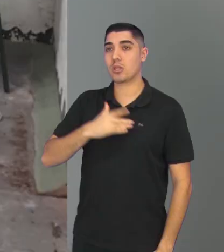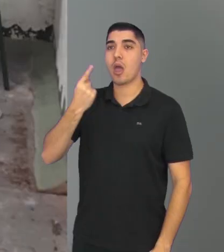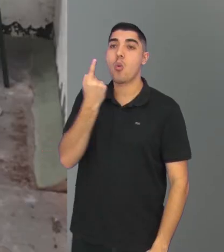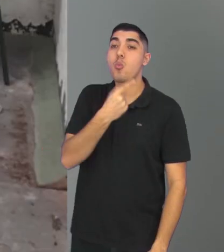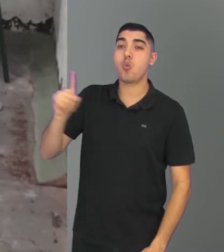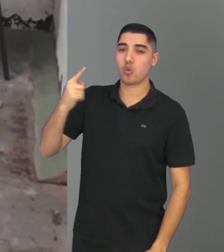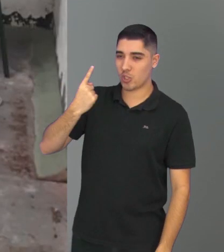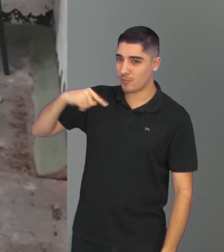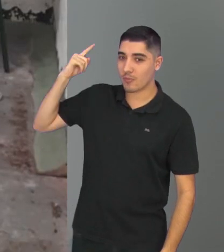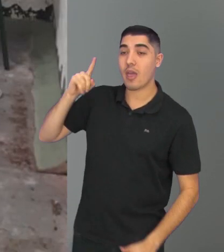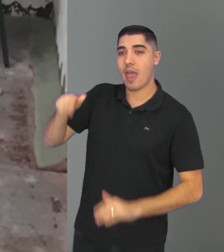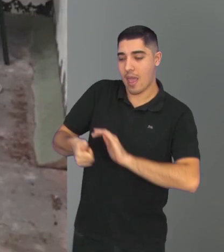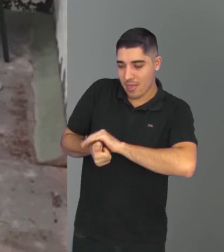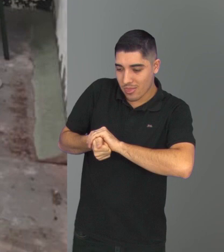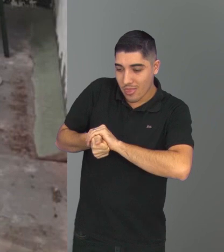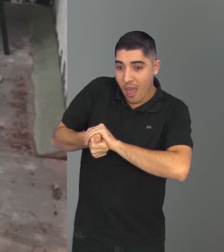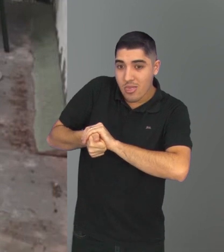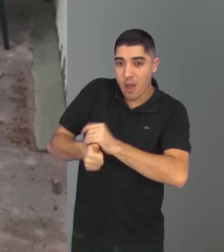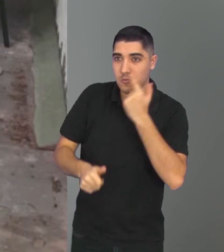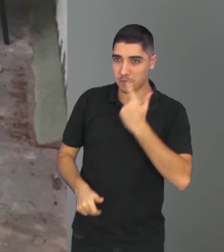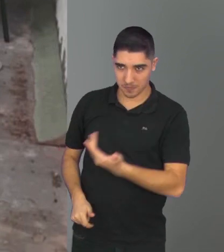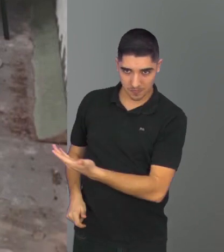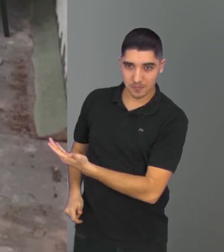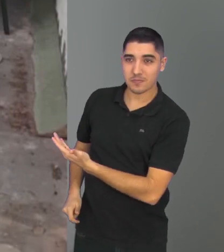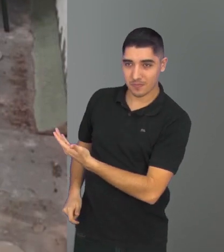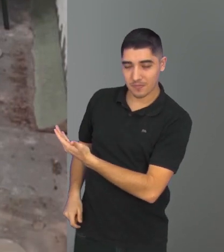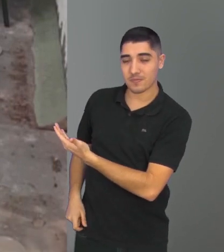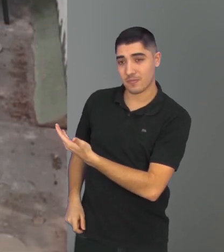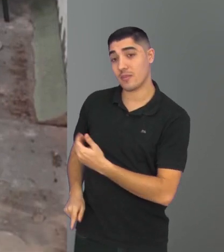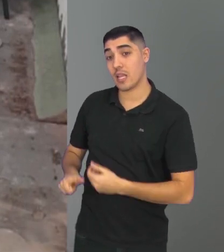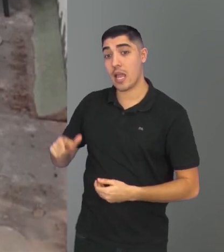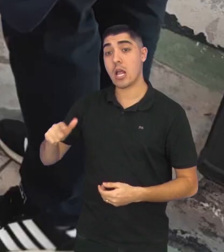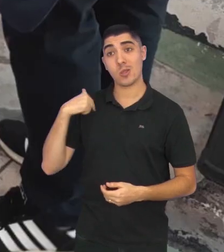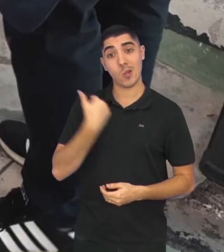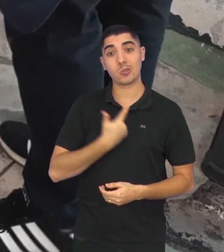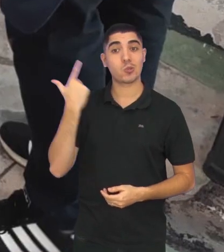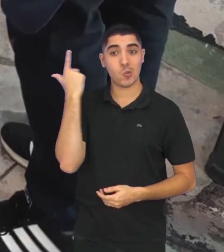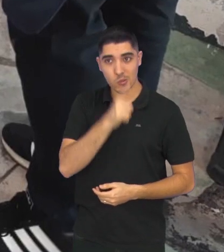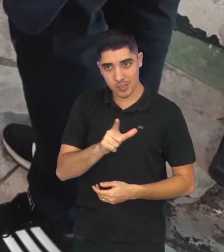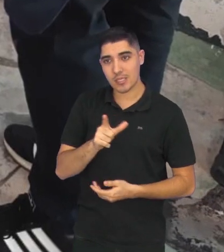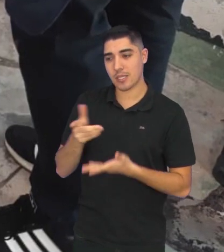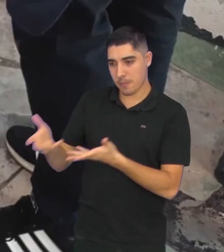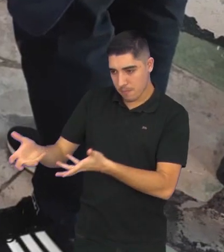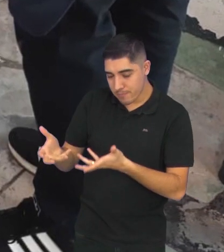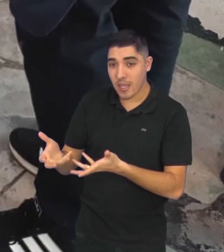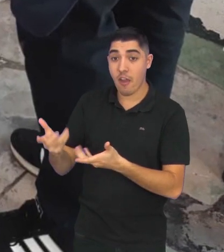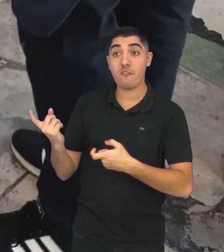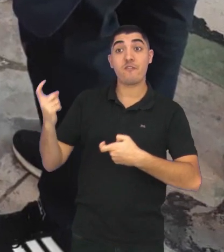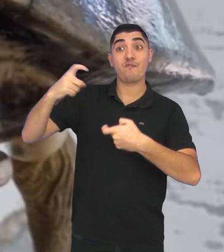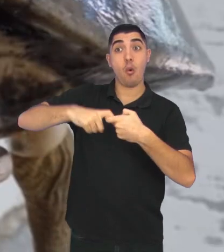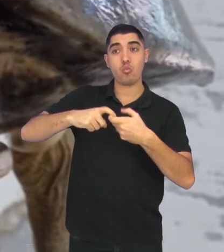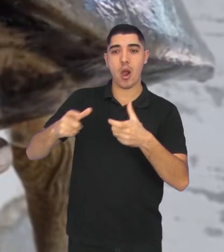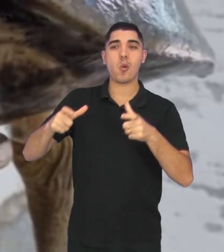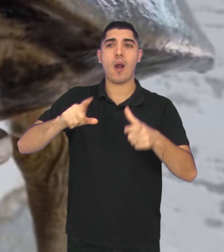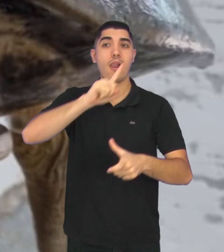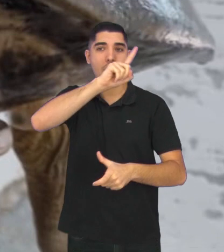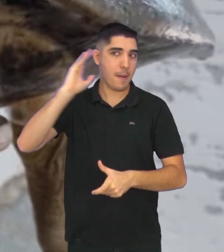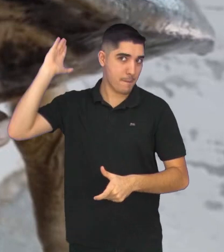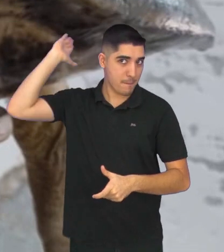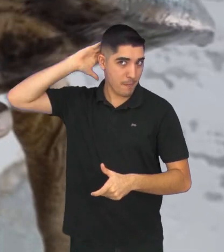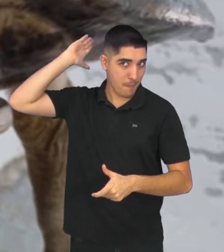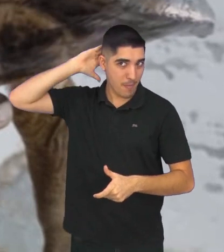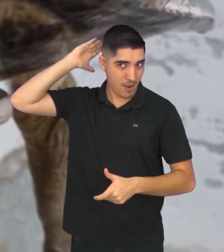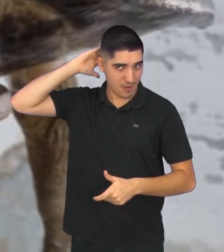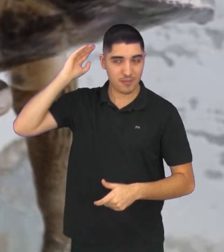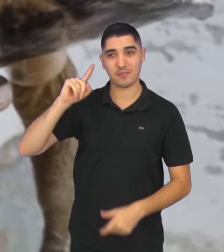tocou foi o último caso nosso, da tartaruga da Amazônia, que nós conseguimos reintroduzir ela no ambiente natural dela, lá em